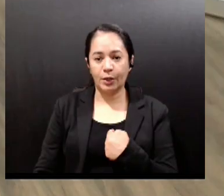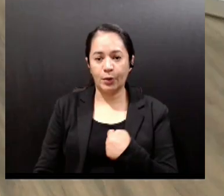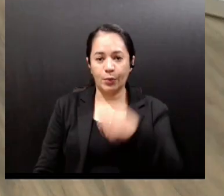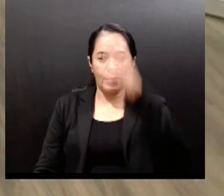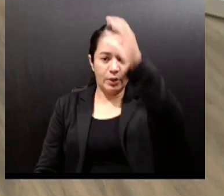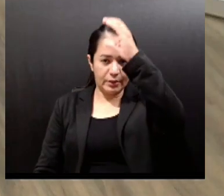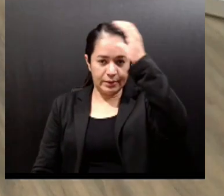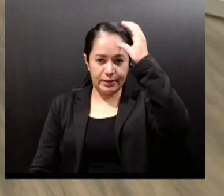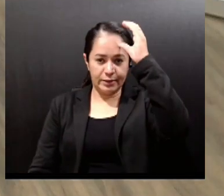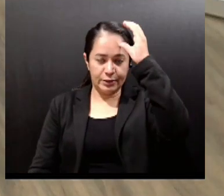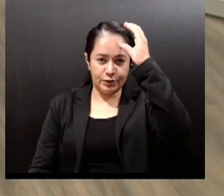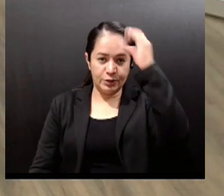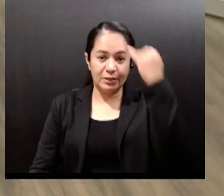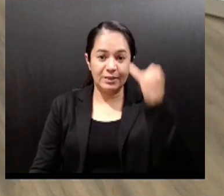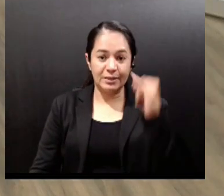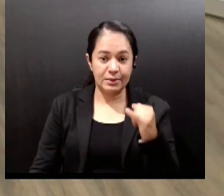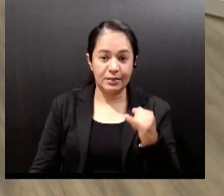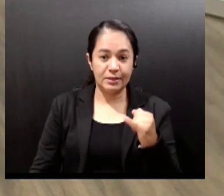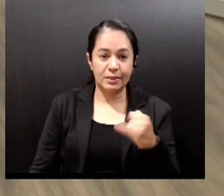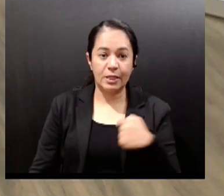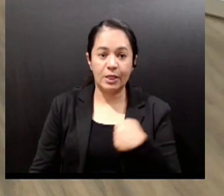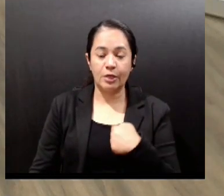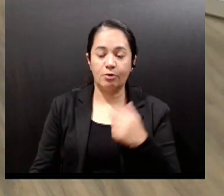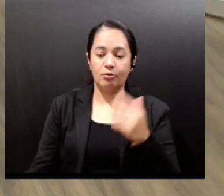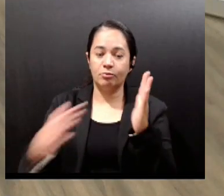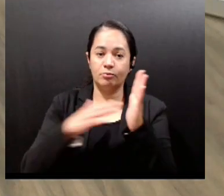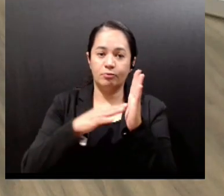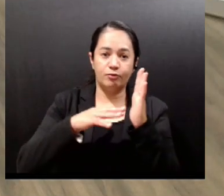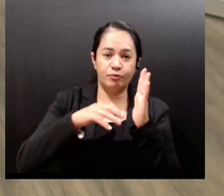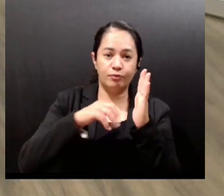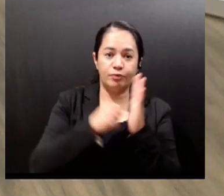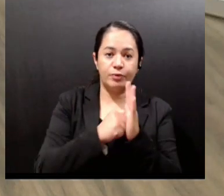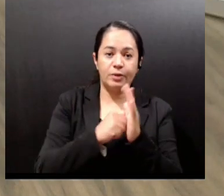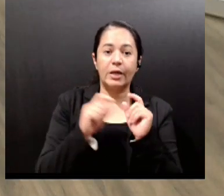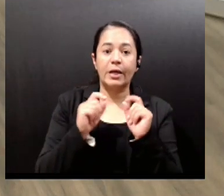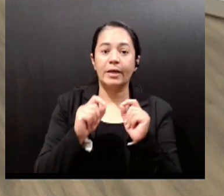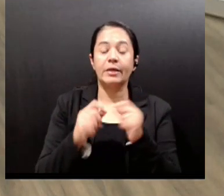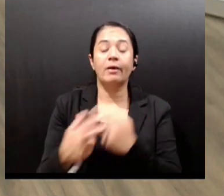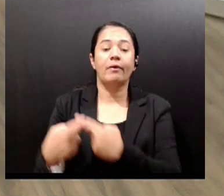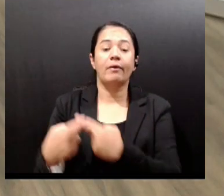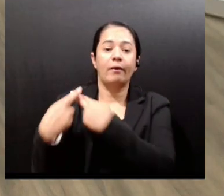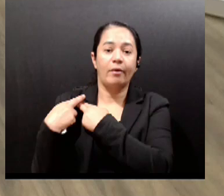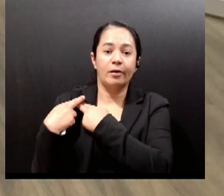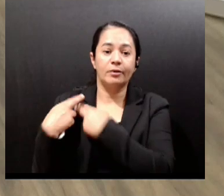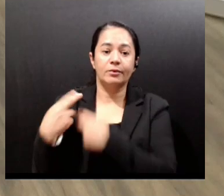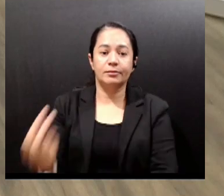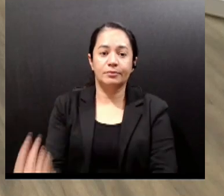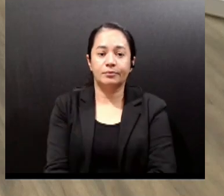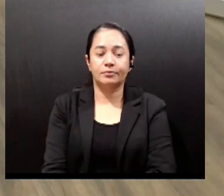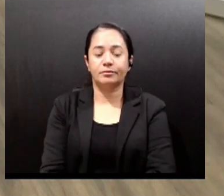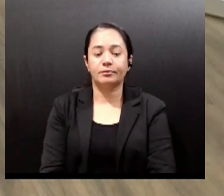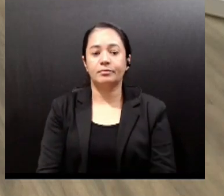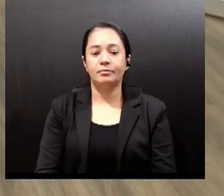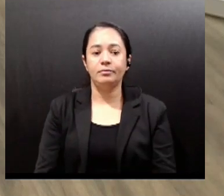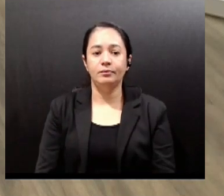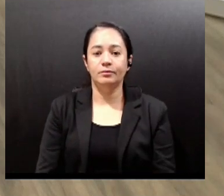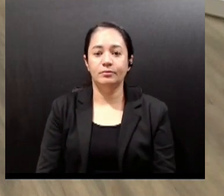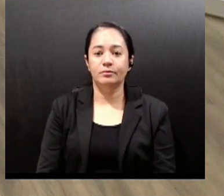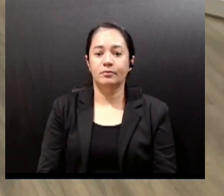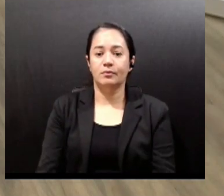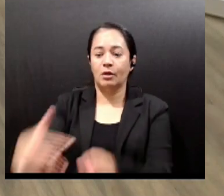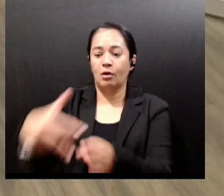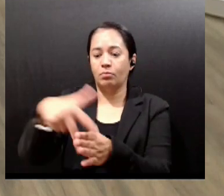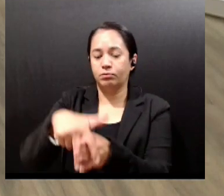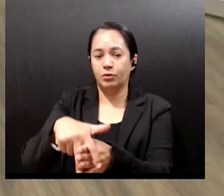se acaso eu me acidentar, quem deve ser o responsável? Esse motorista do